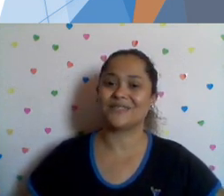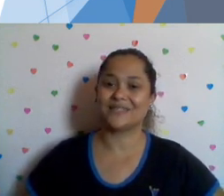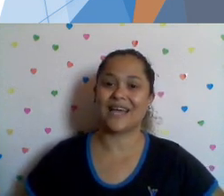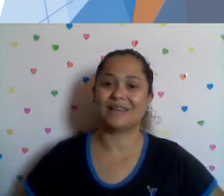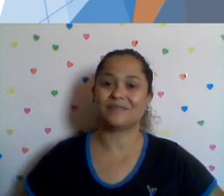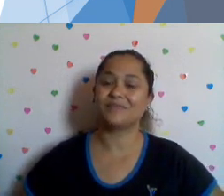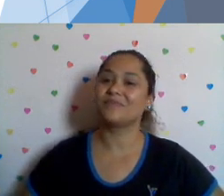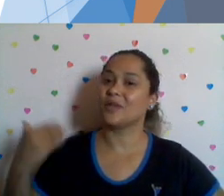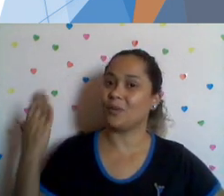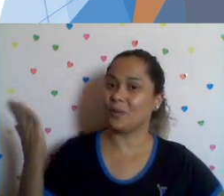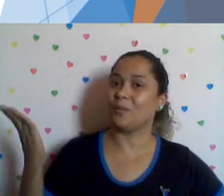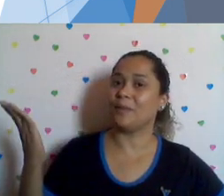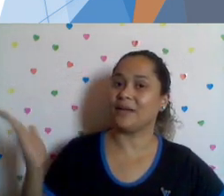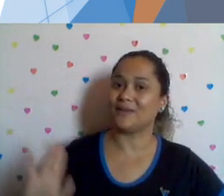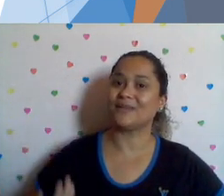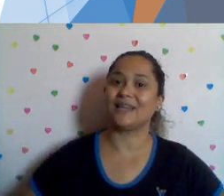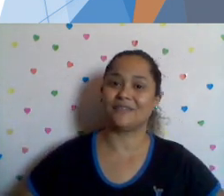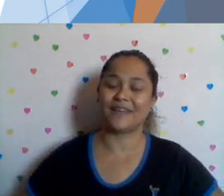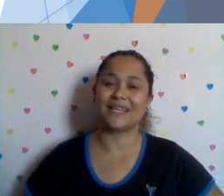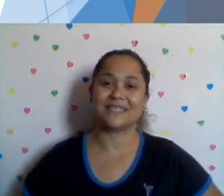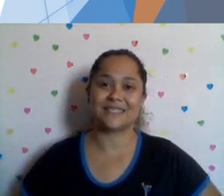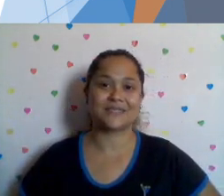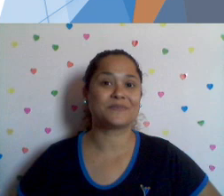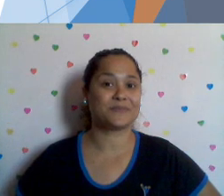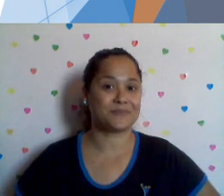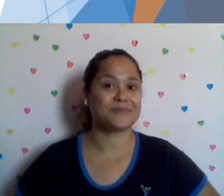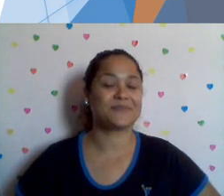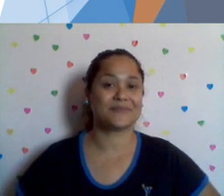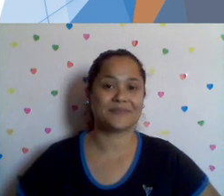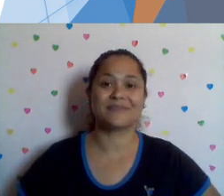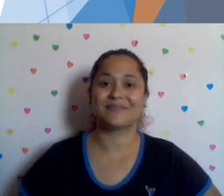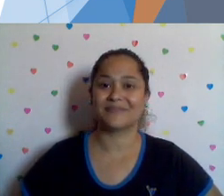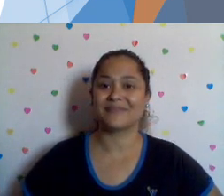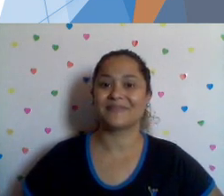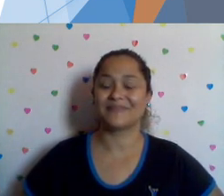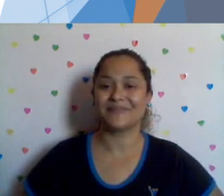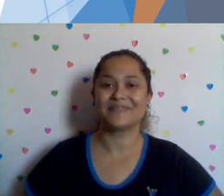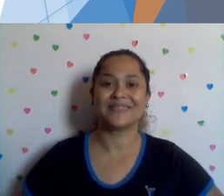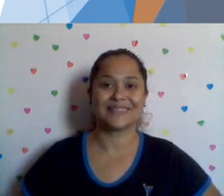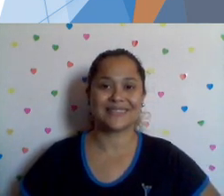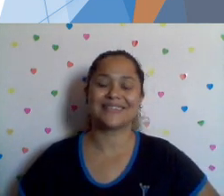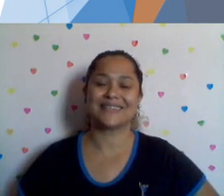que estudar uma e outra vez.